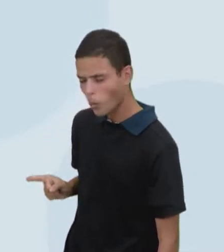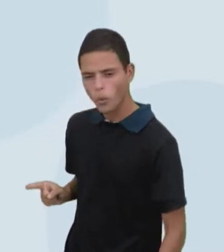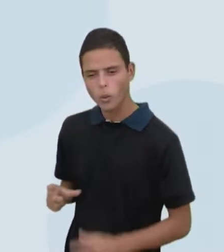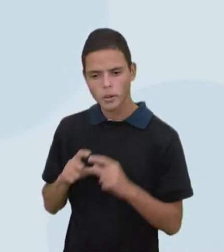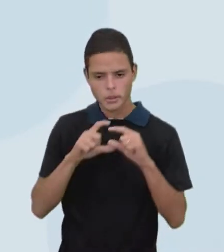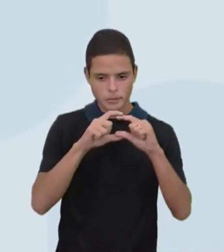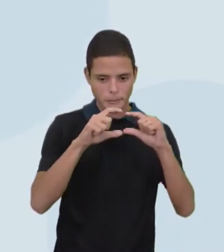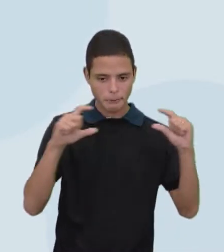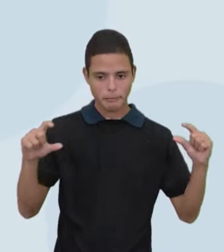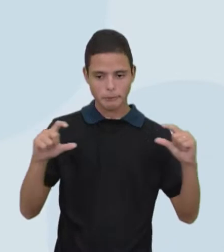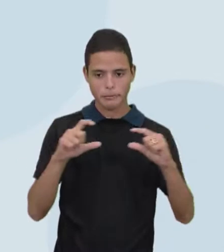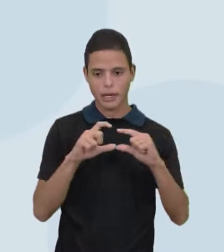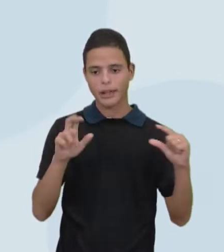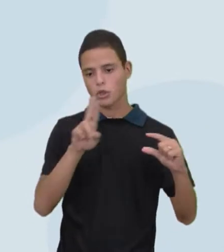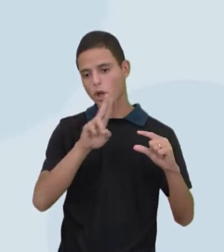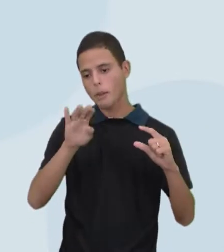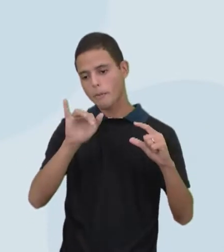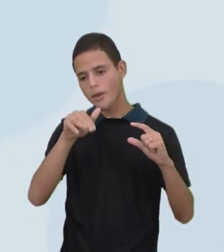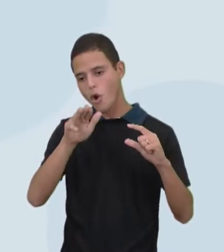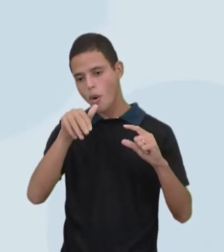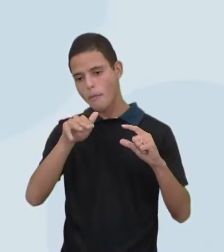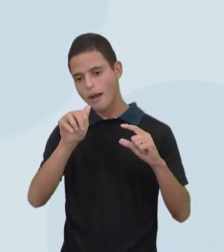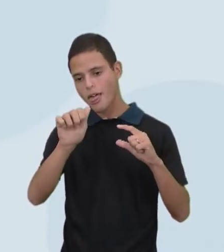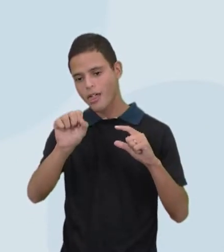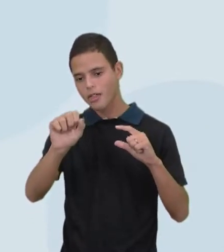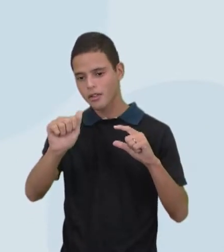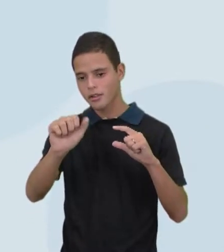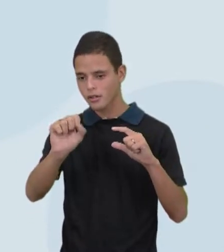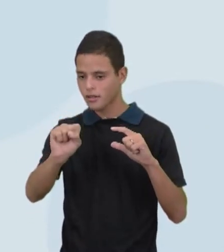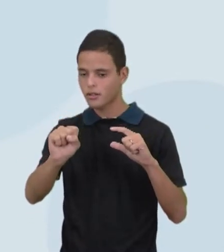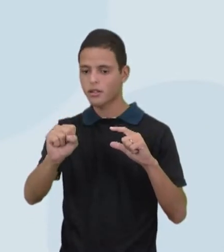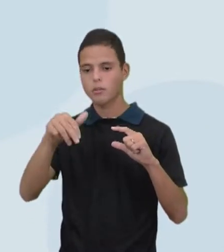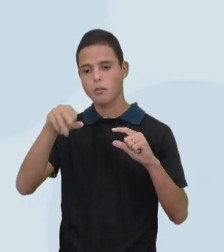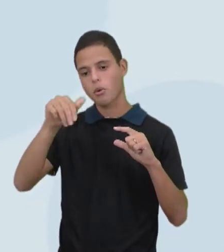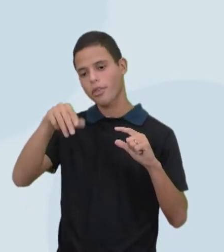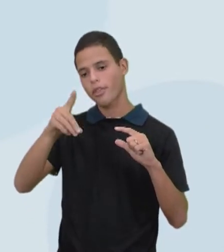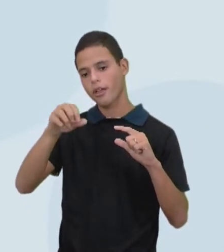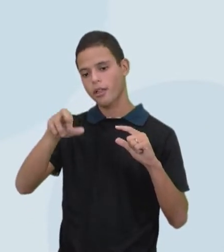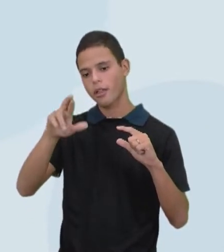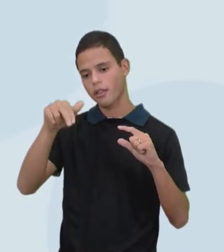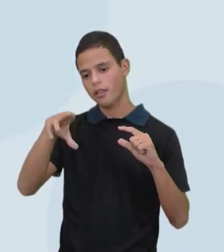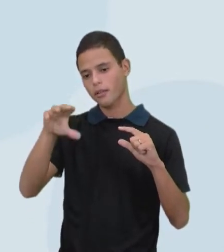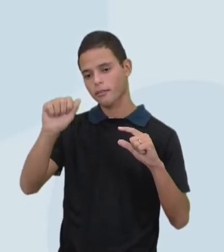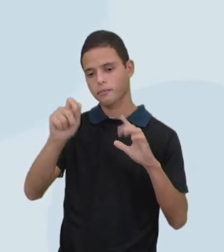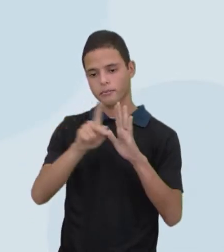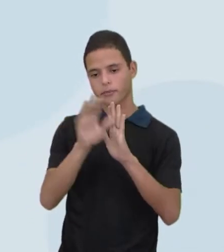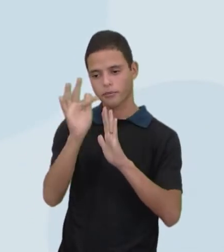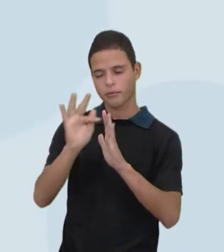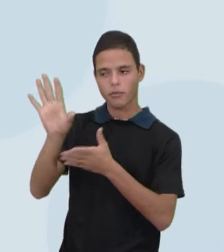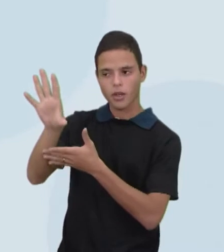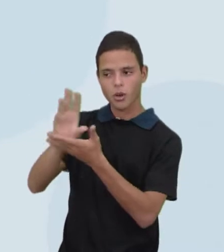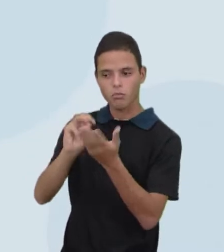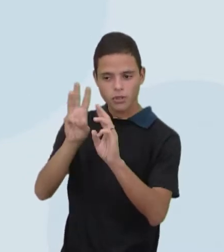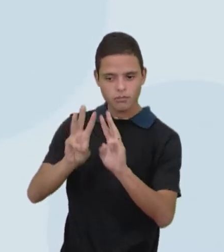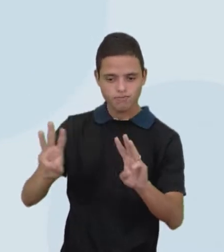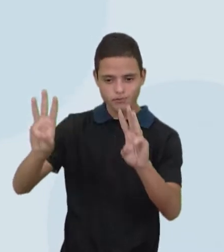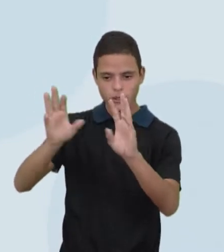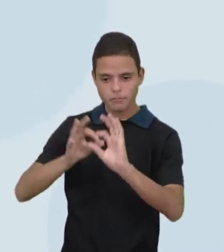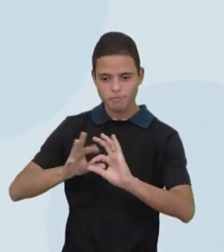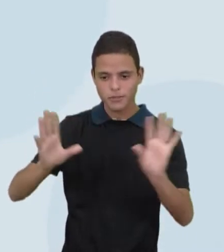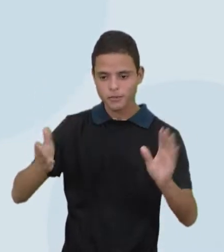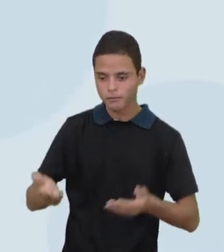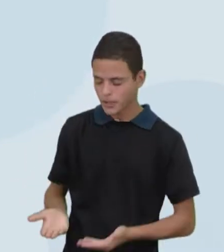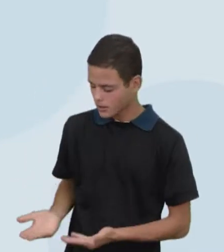da Biomassa Moderna no Brasil, do Instituto de Energia e Ambiente da USP. É um artigo que eu peguei aí e está disponível nesse